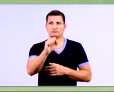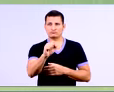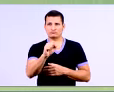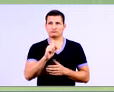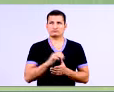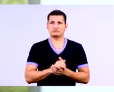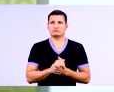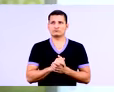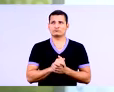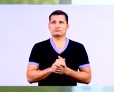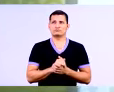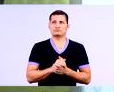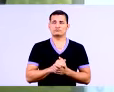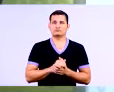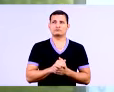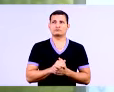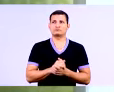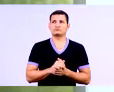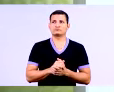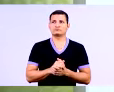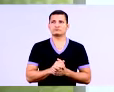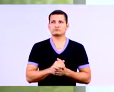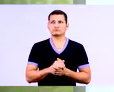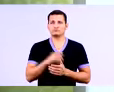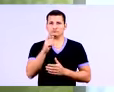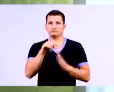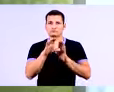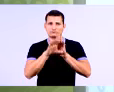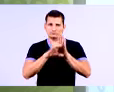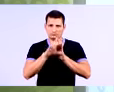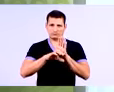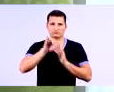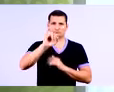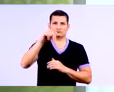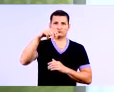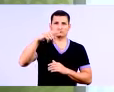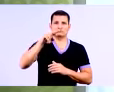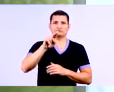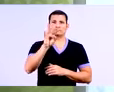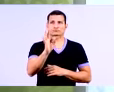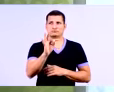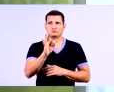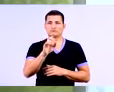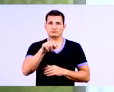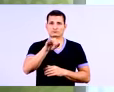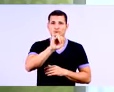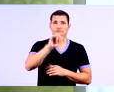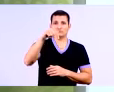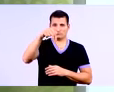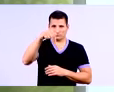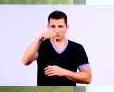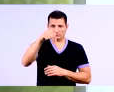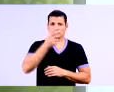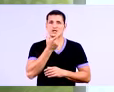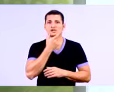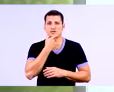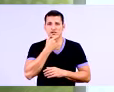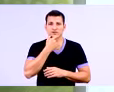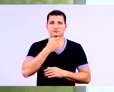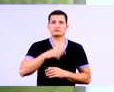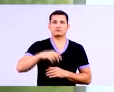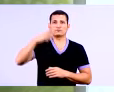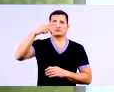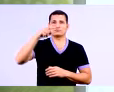Componente em que se lançam dados. Esse é o conceito de input, que é o in do inglês, e o put de colocar,